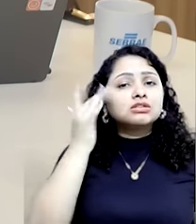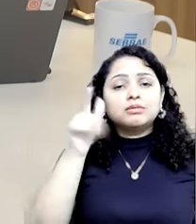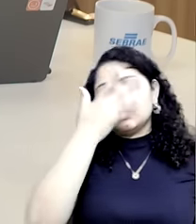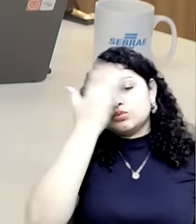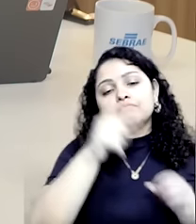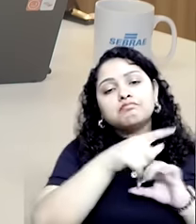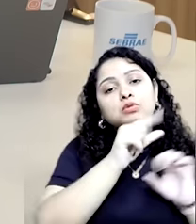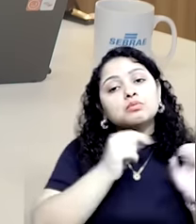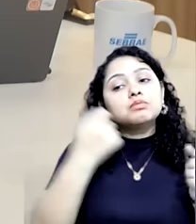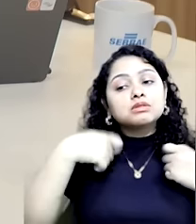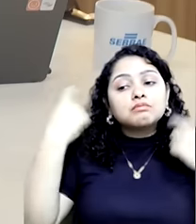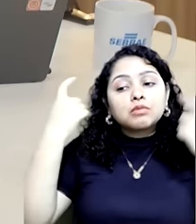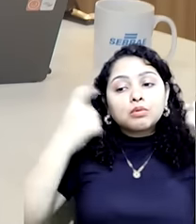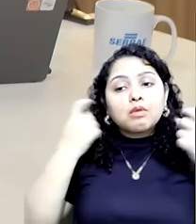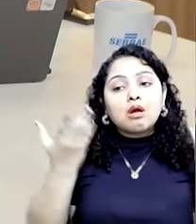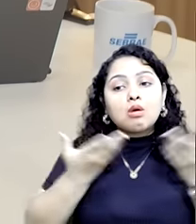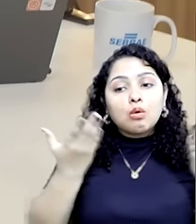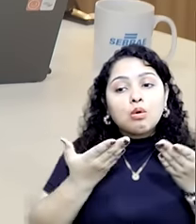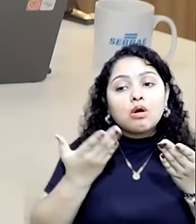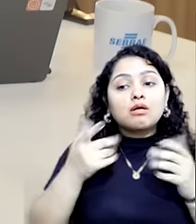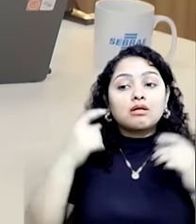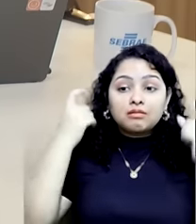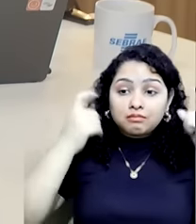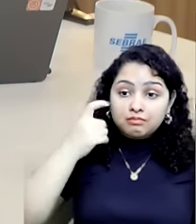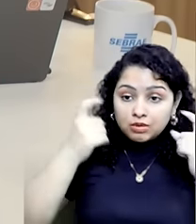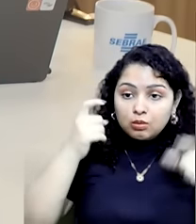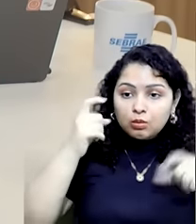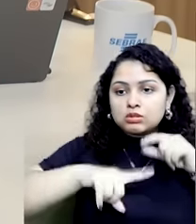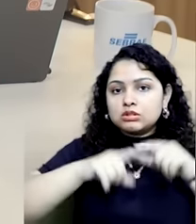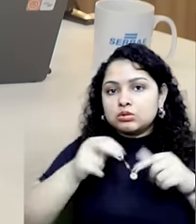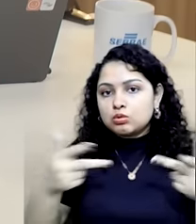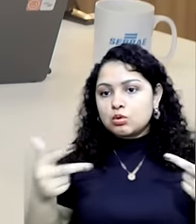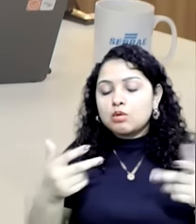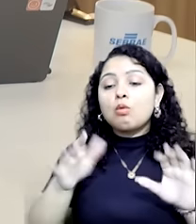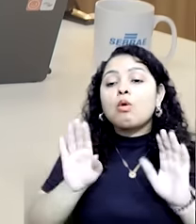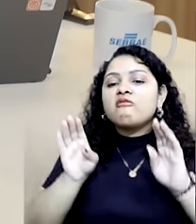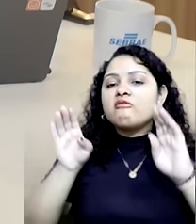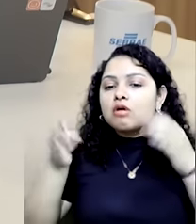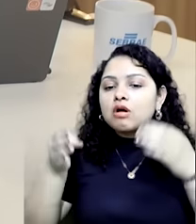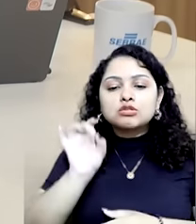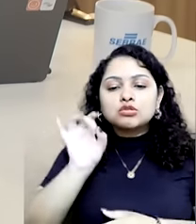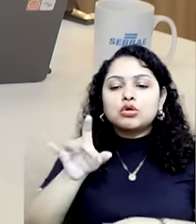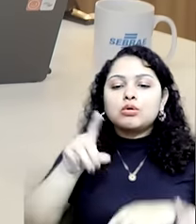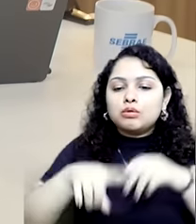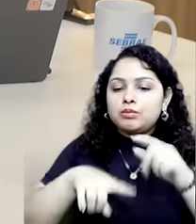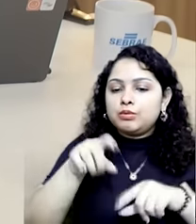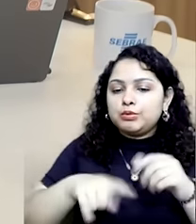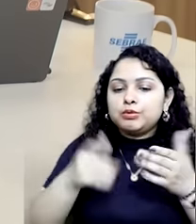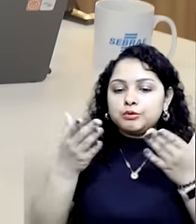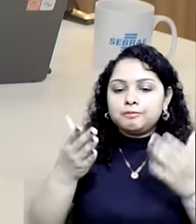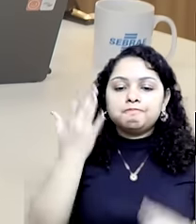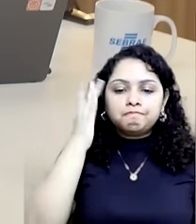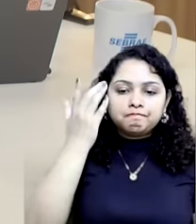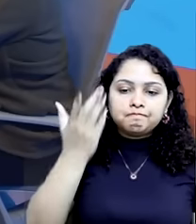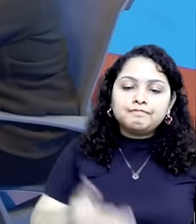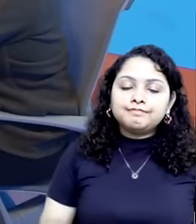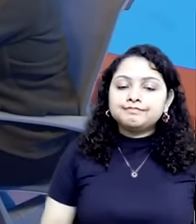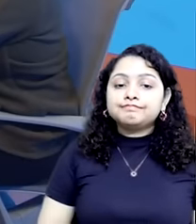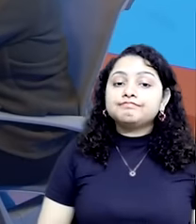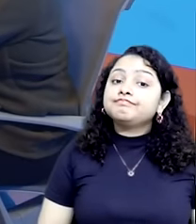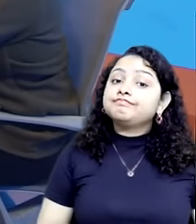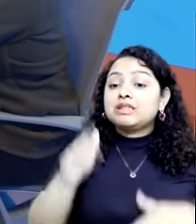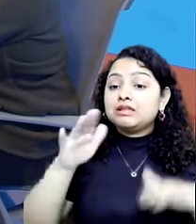preocupar nesse momento ele deve se preocupar com acessórios ou ele deve Focar apenas no produto vai